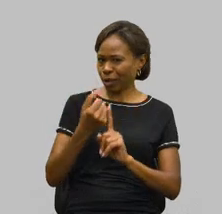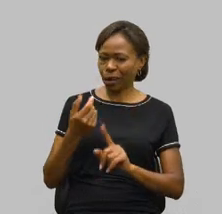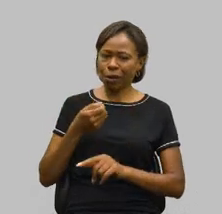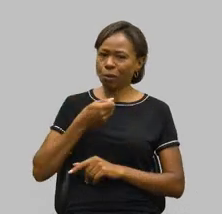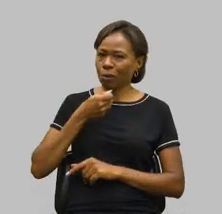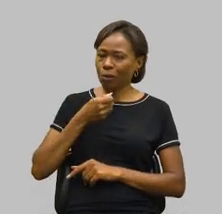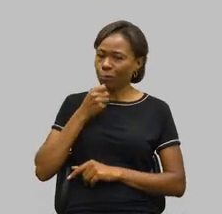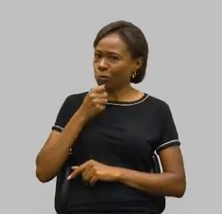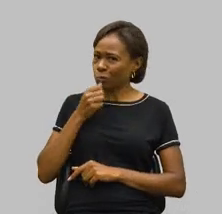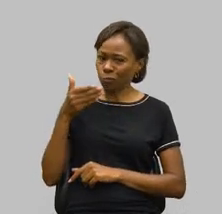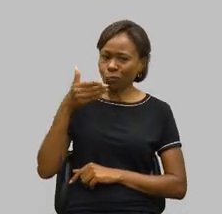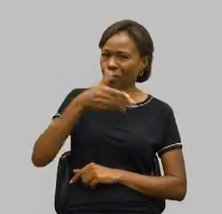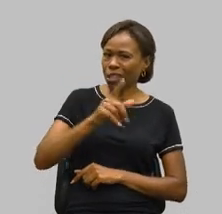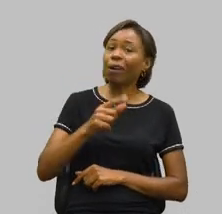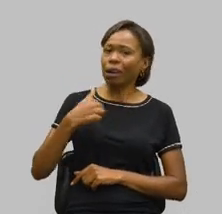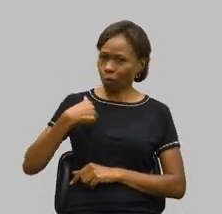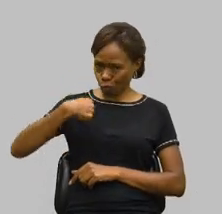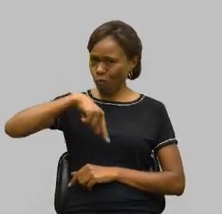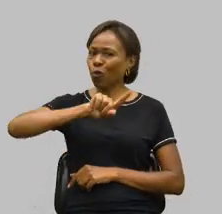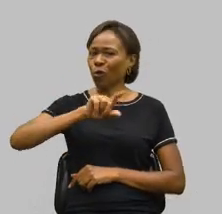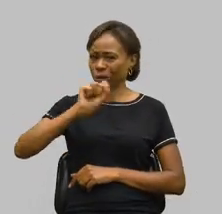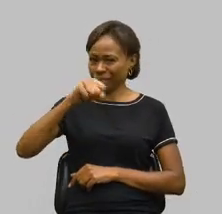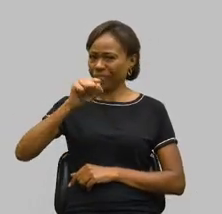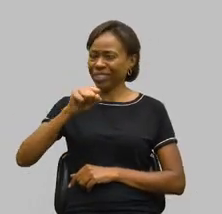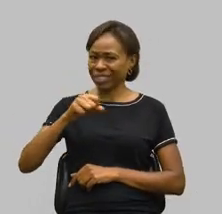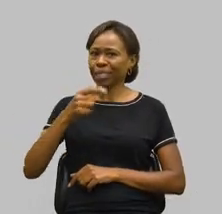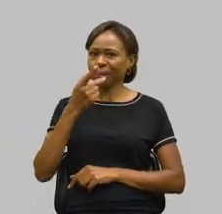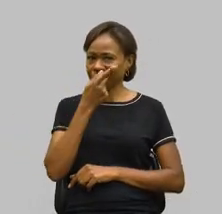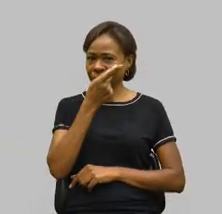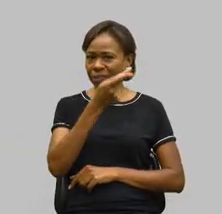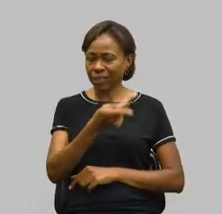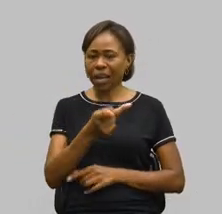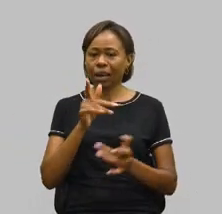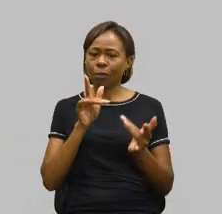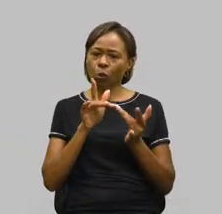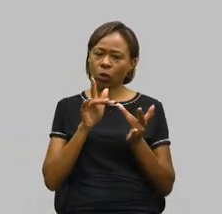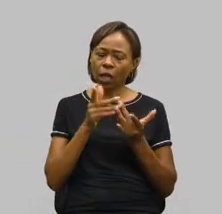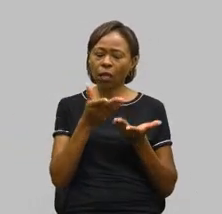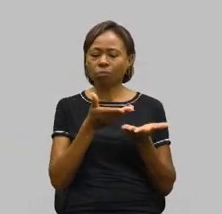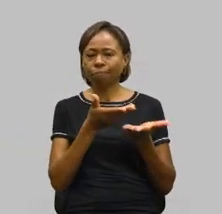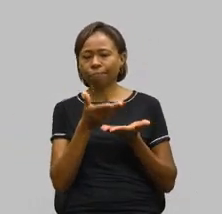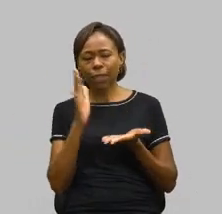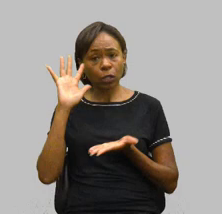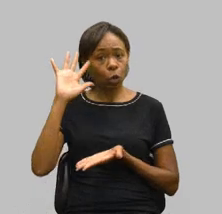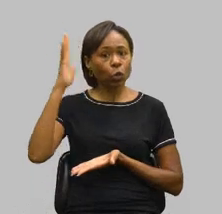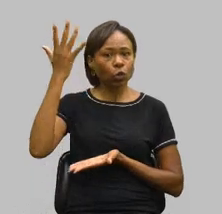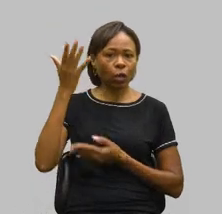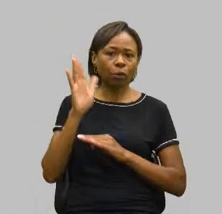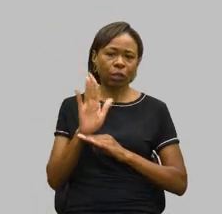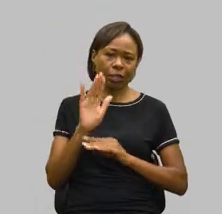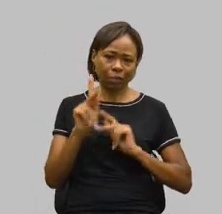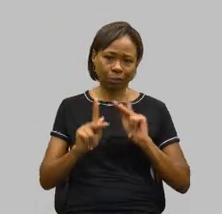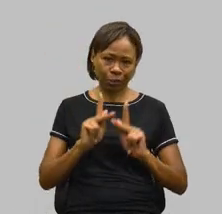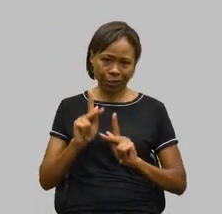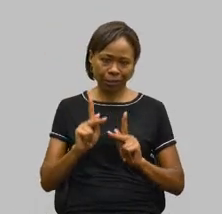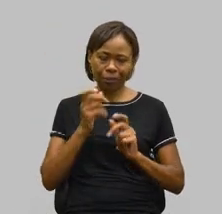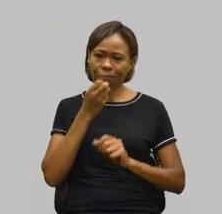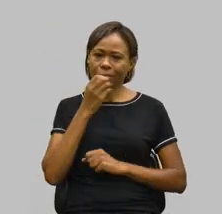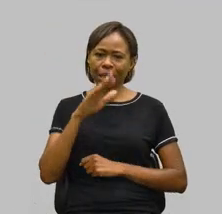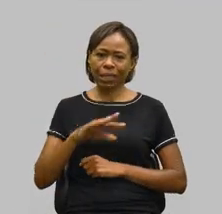juntos lá para te visitar e buscar junto com você soluções para as pessoas que a gente representa Tá bom boa tarde a